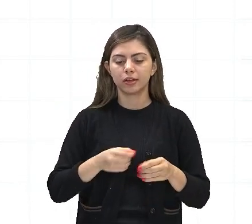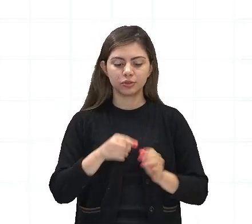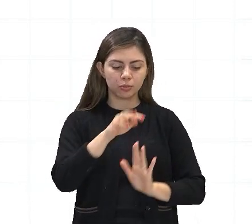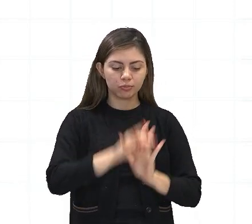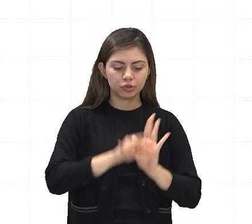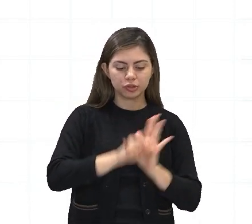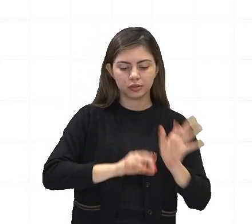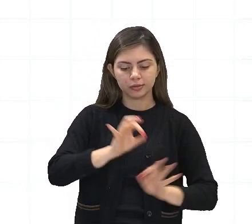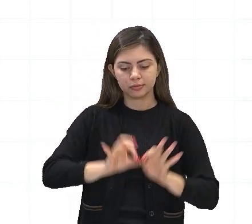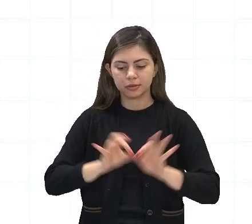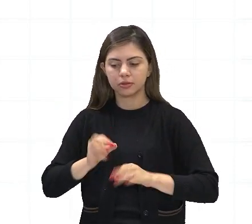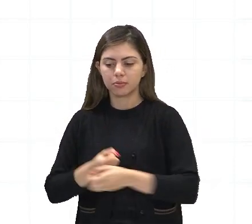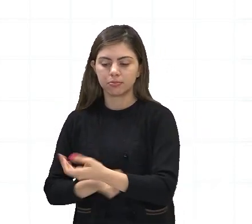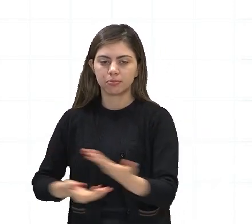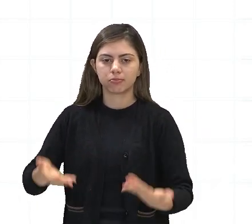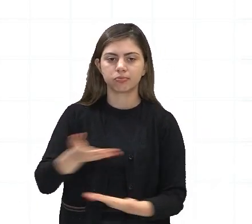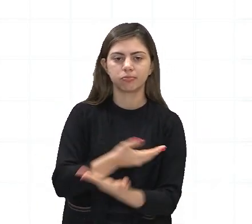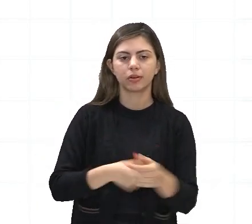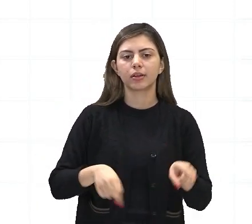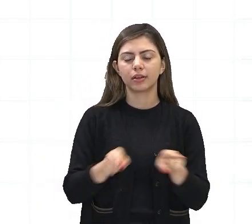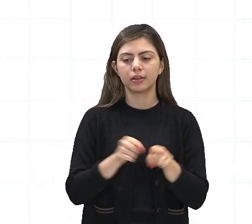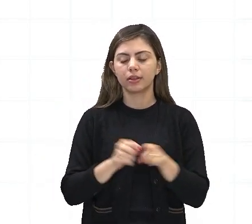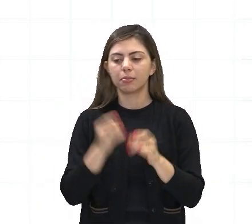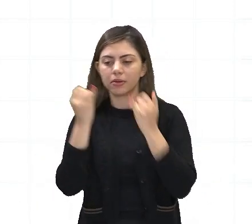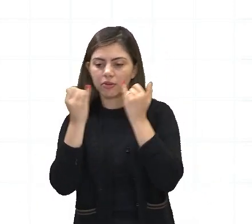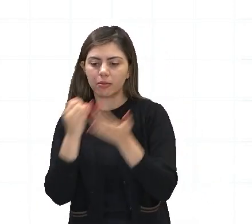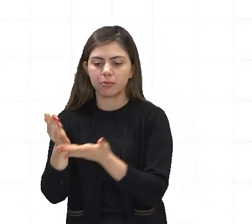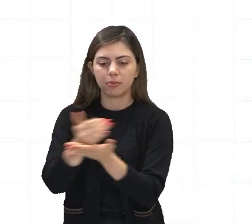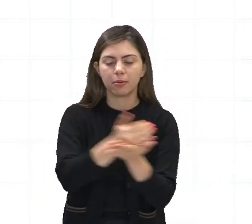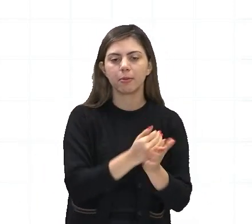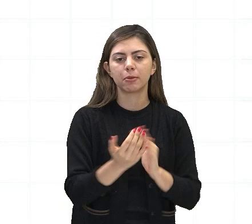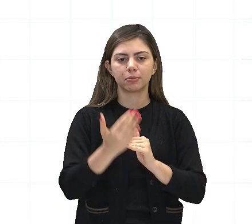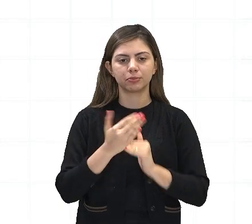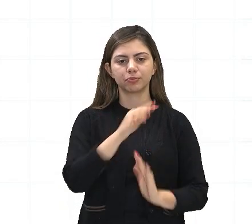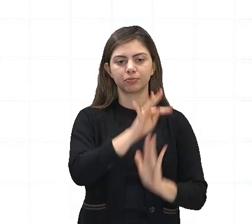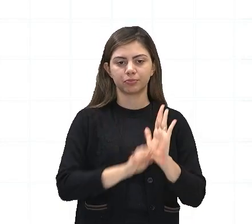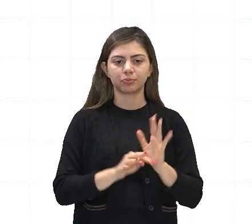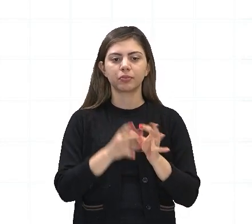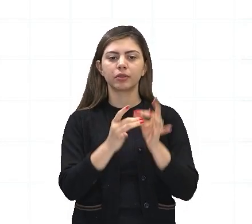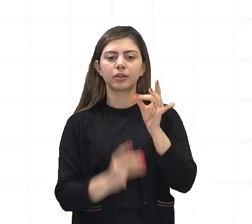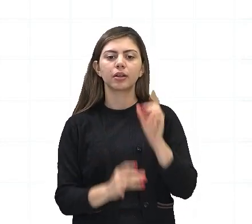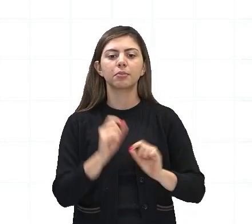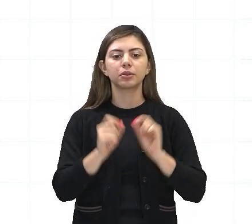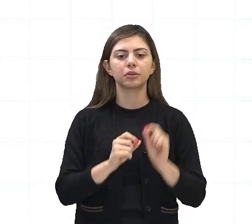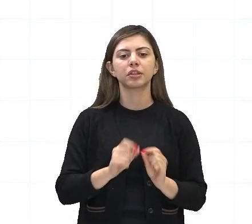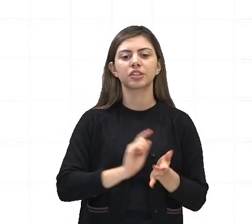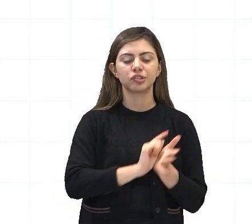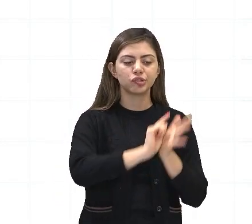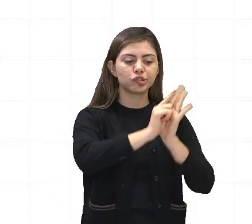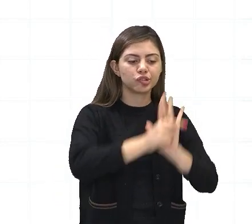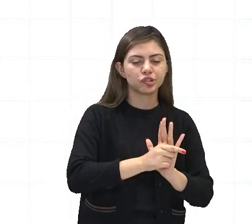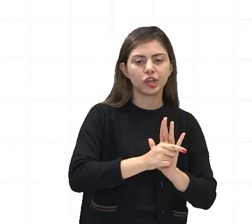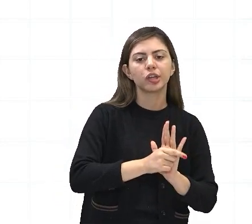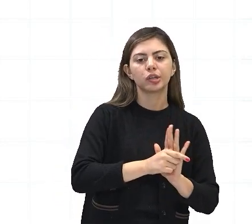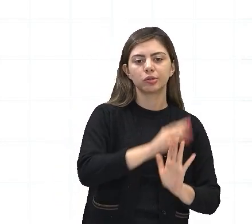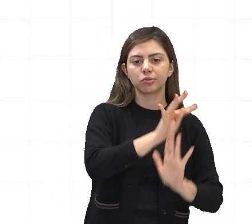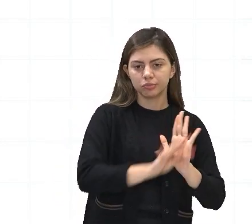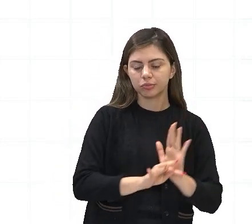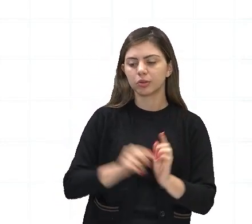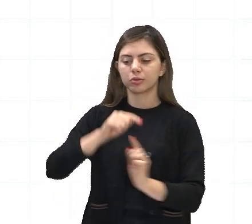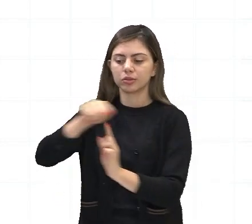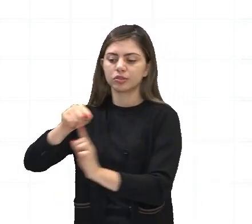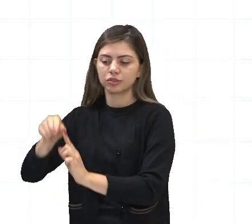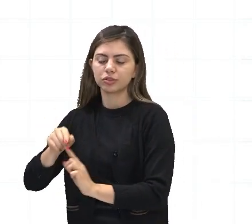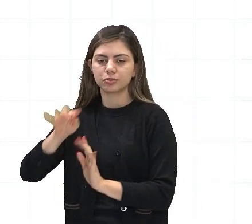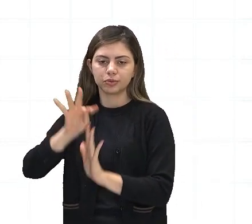produção, circulação e recepção de textos. Detalhamento, distinção entre gênero